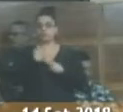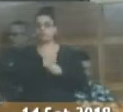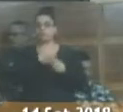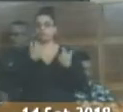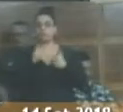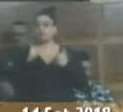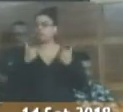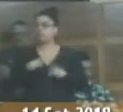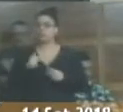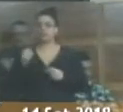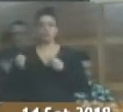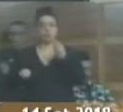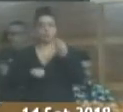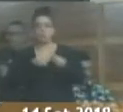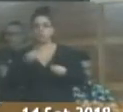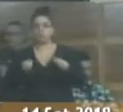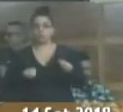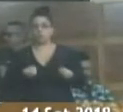condições